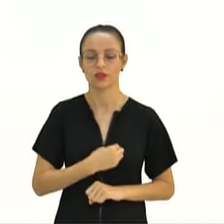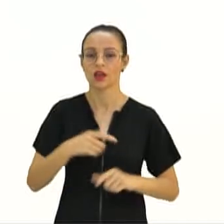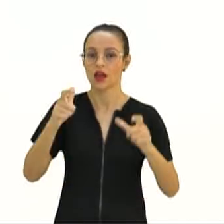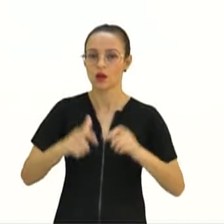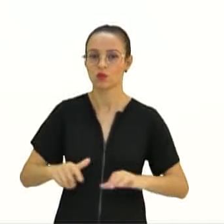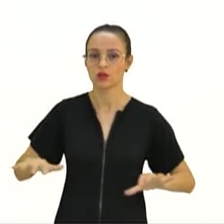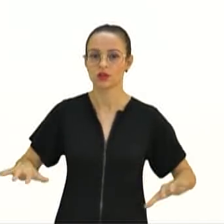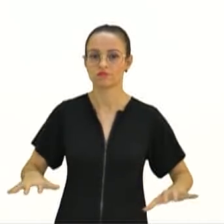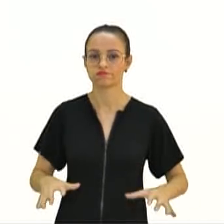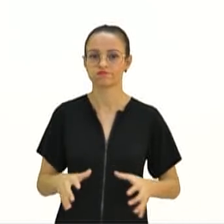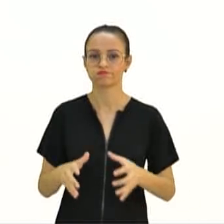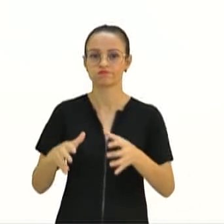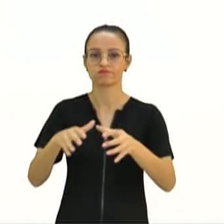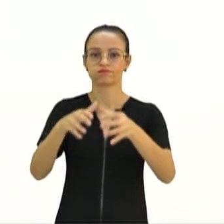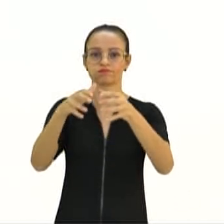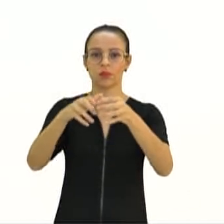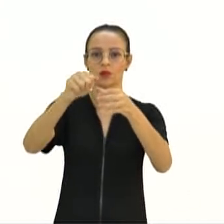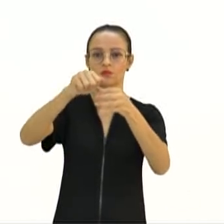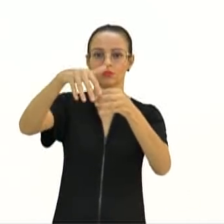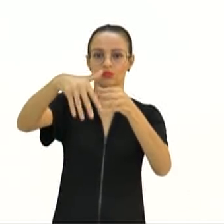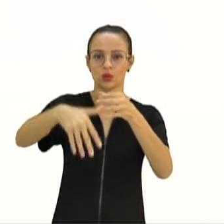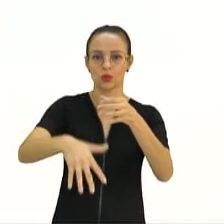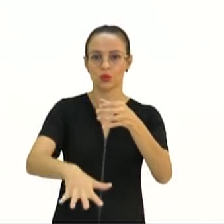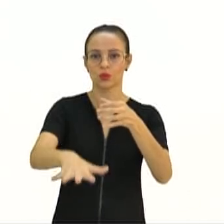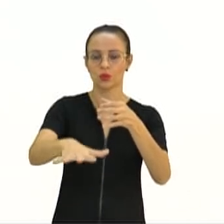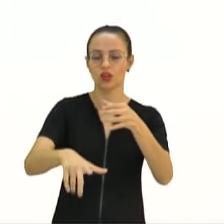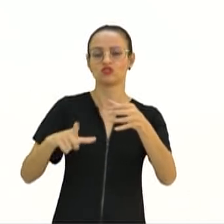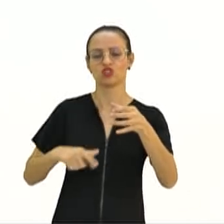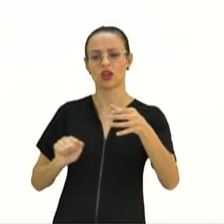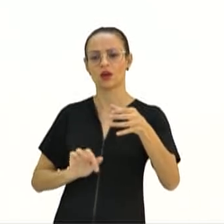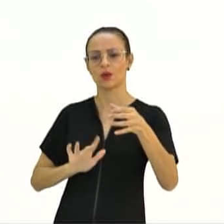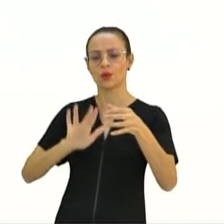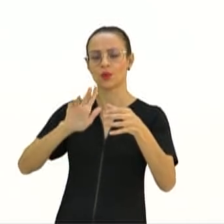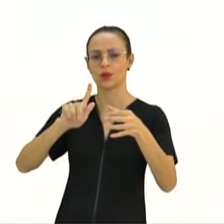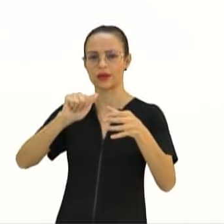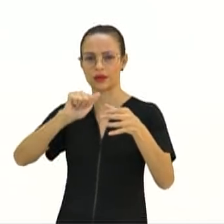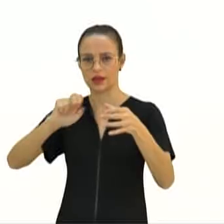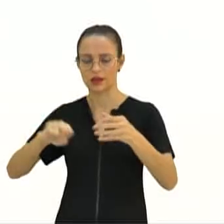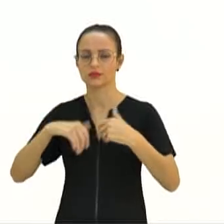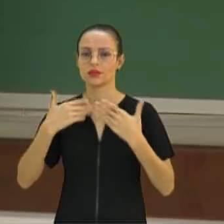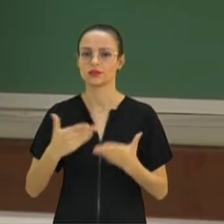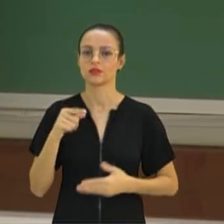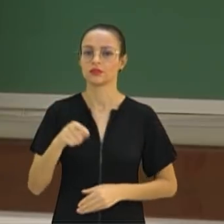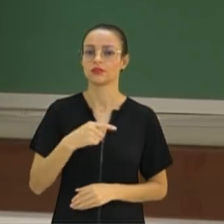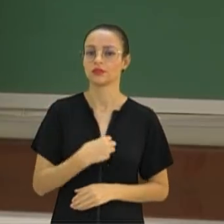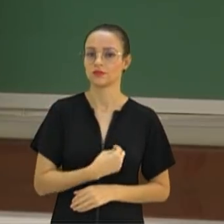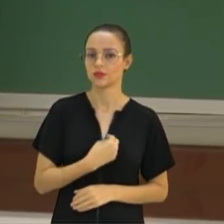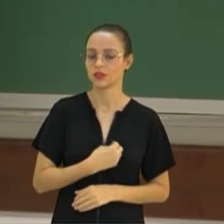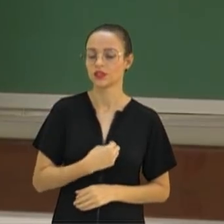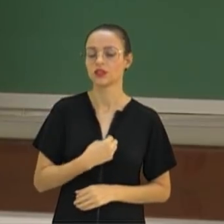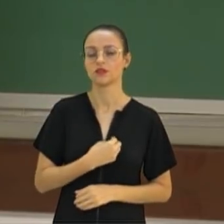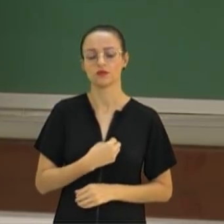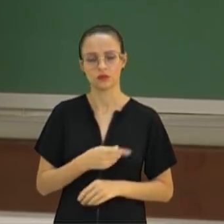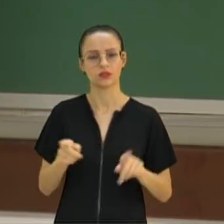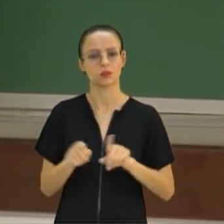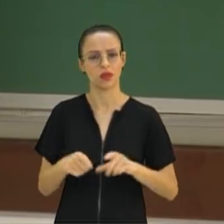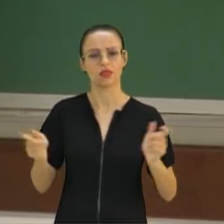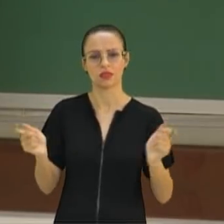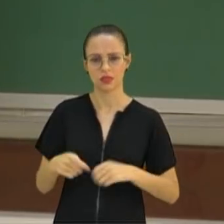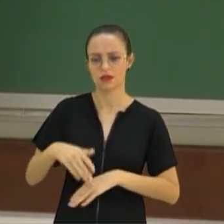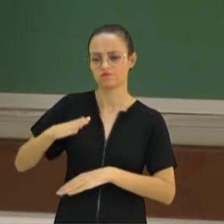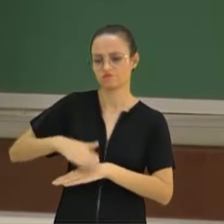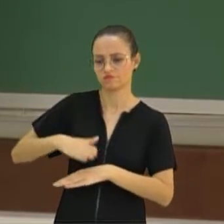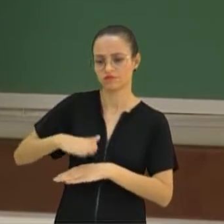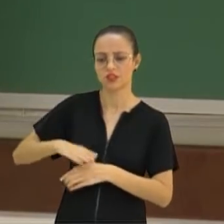vulcânicas submersas, onde ocorria a liberação do gás sulfídrico, né? E assim, com isso, também esses seres produziriam o seu próprio alimento a